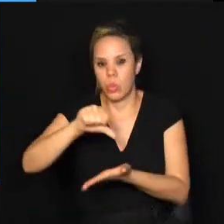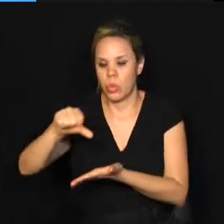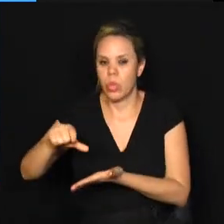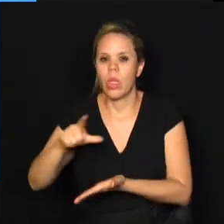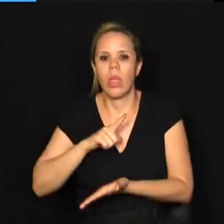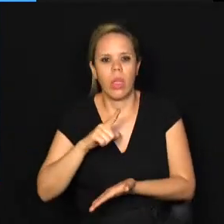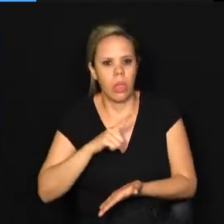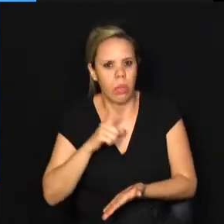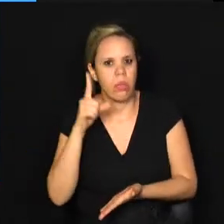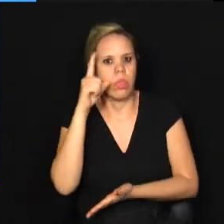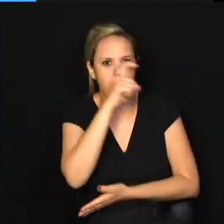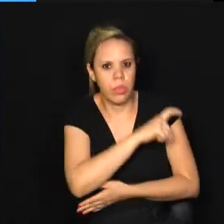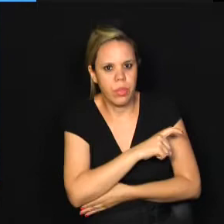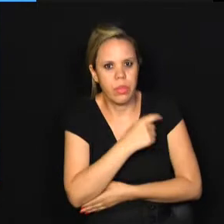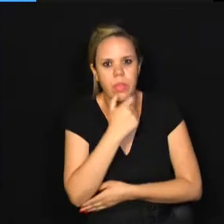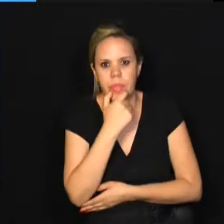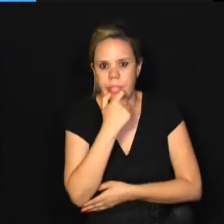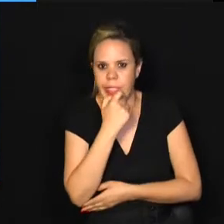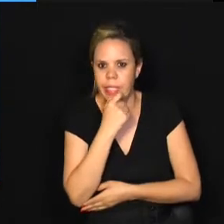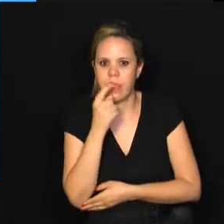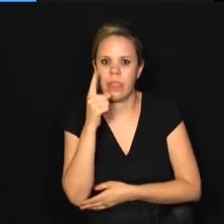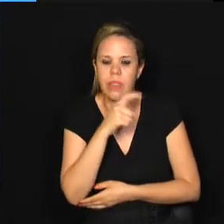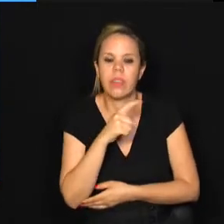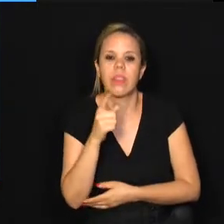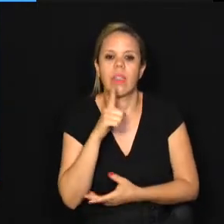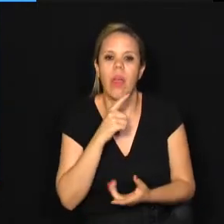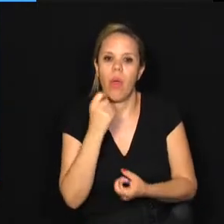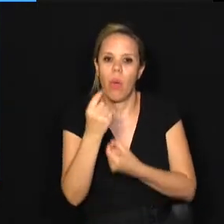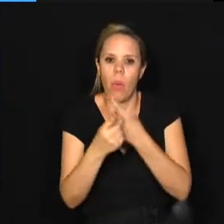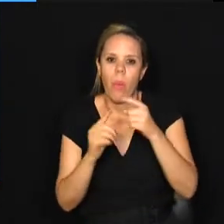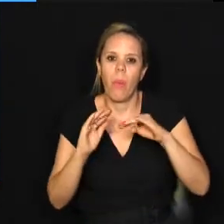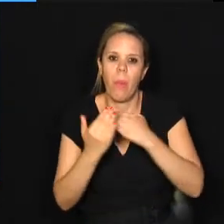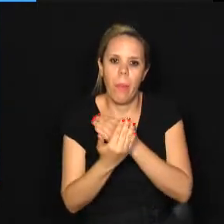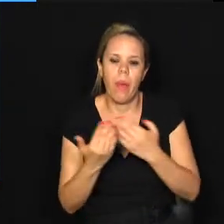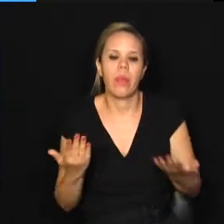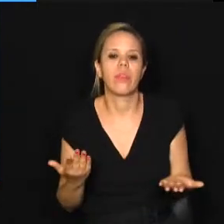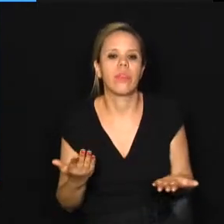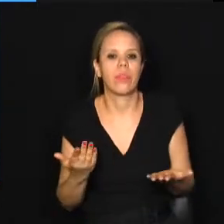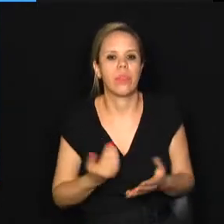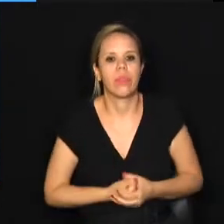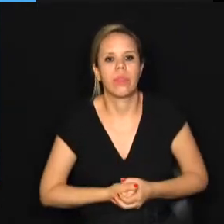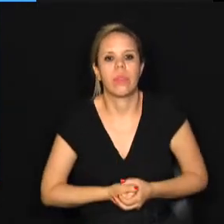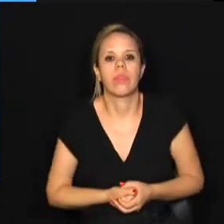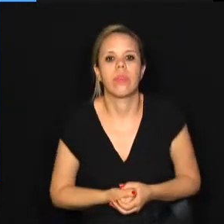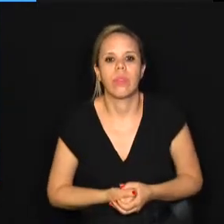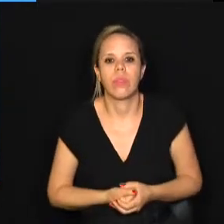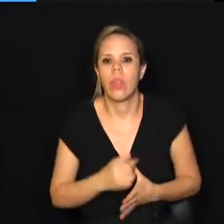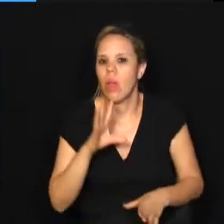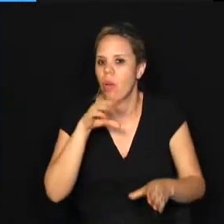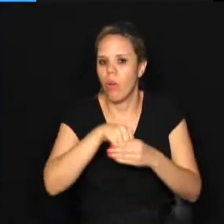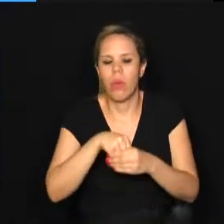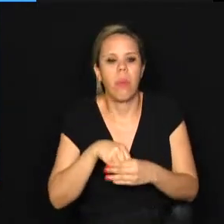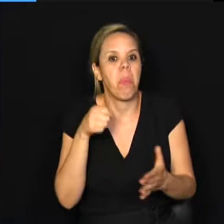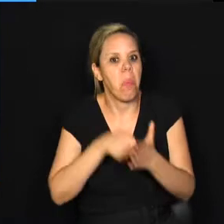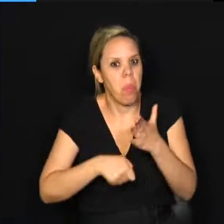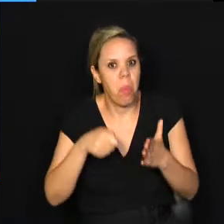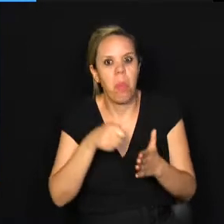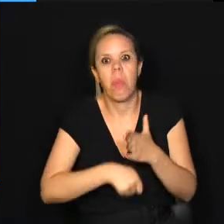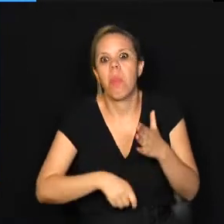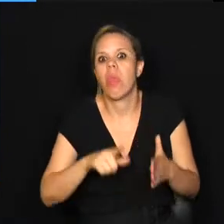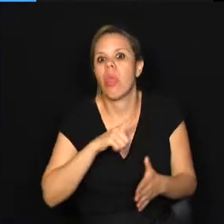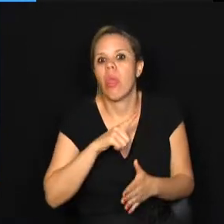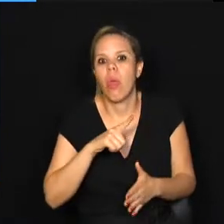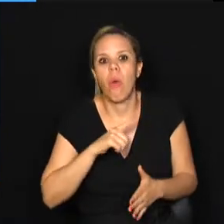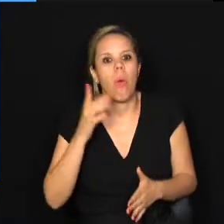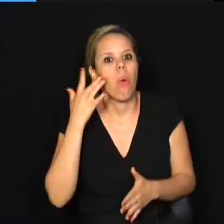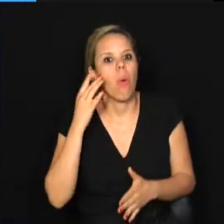ficado mais difícil, tem ficado complicado, ainda tem alguns bairros, Vila Diva, por exemplo, não foi inclusa, por mais luta que nós tivemos, eu acho que o